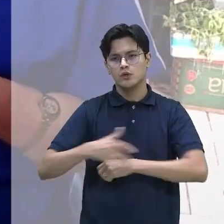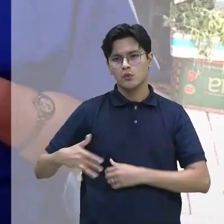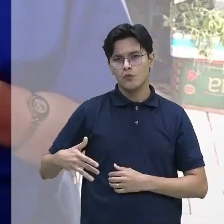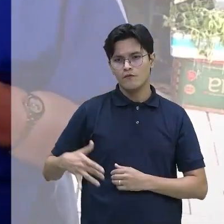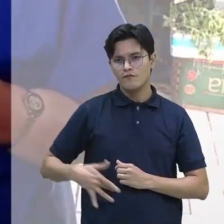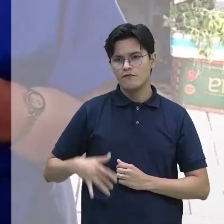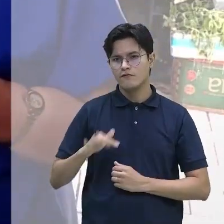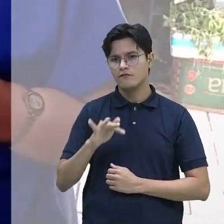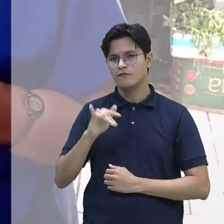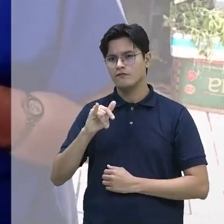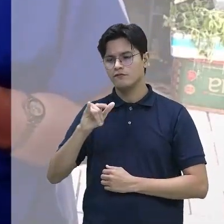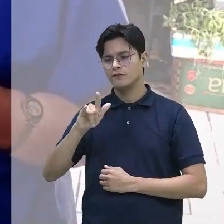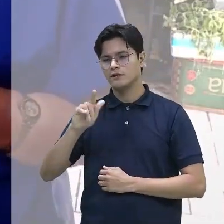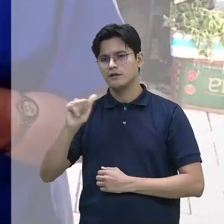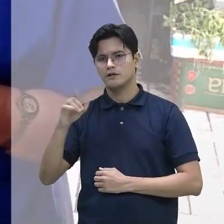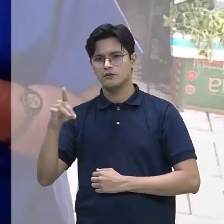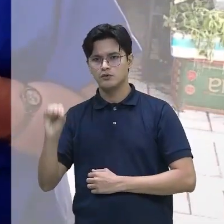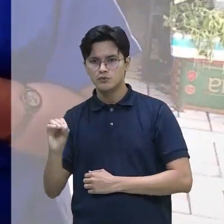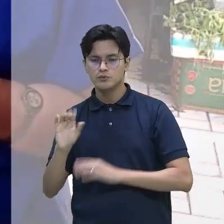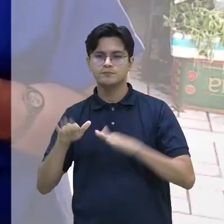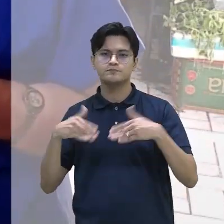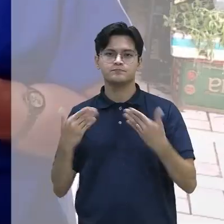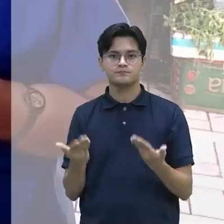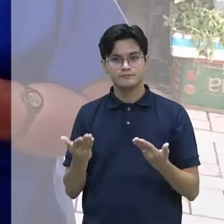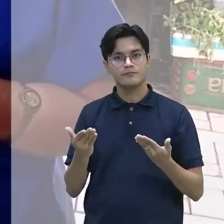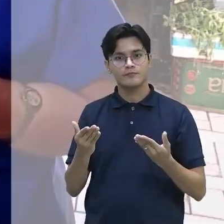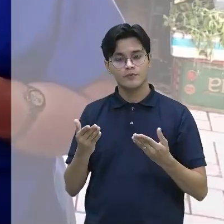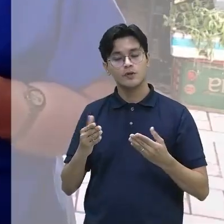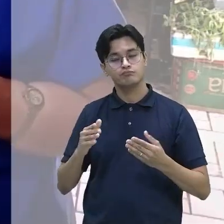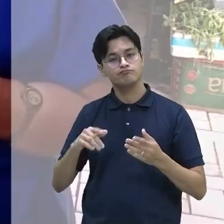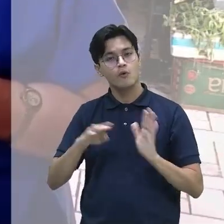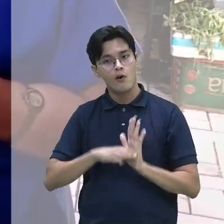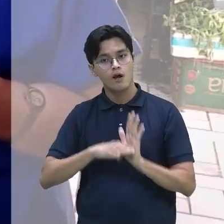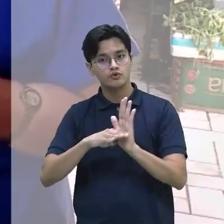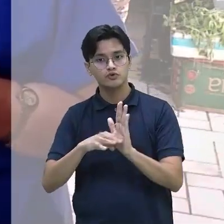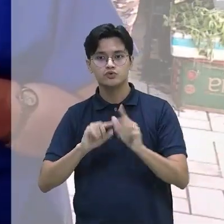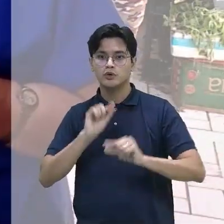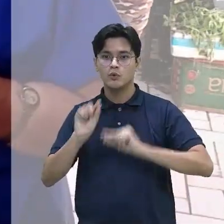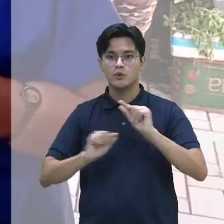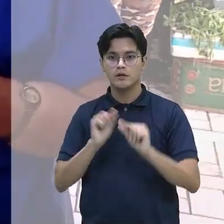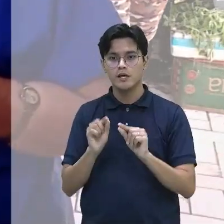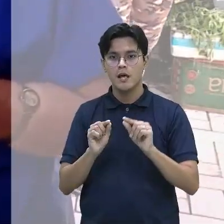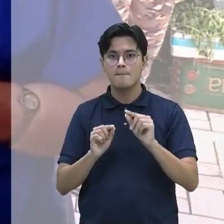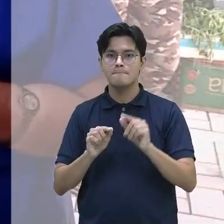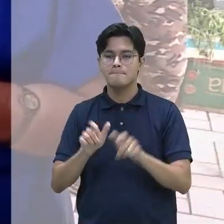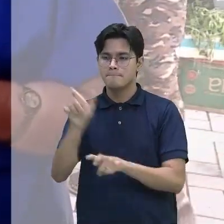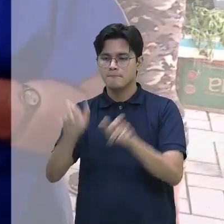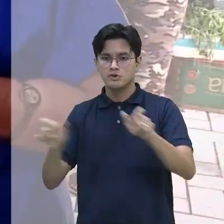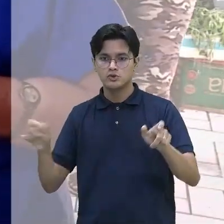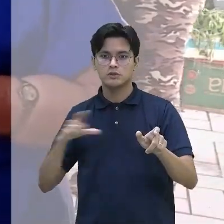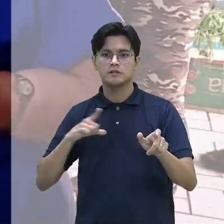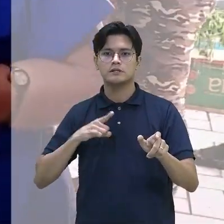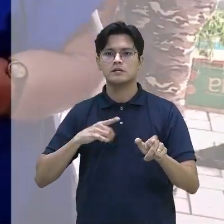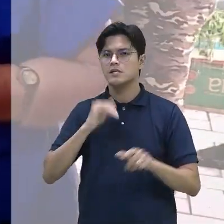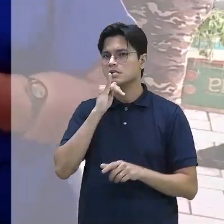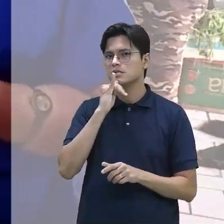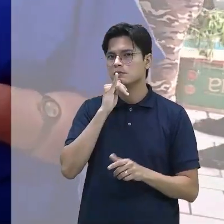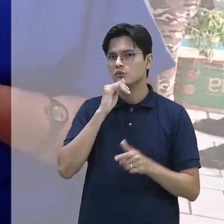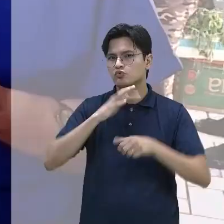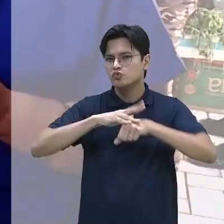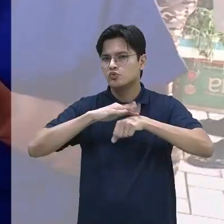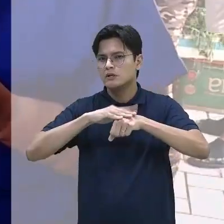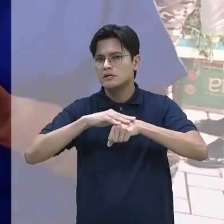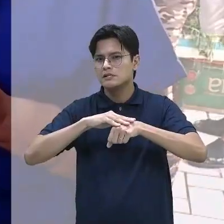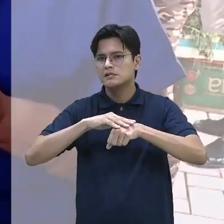isso aí ajuda para quem está com problema de H. pylori, né? Quem está